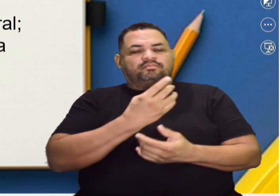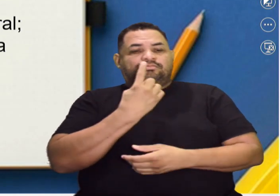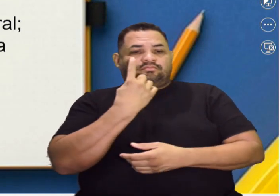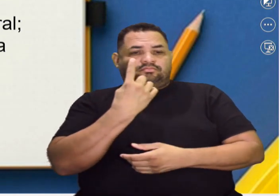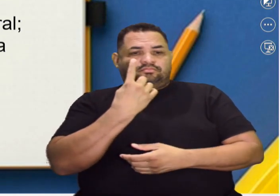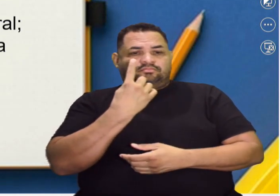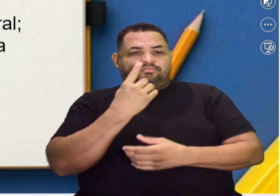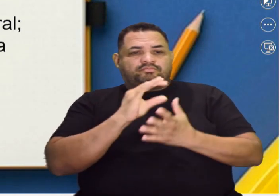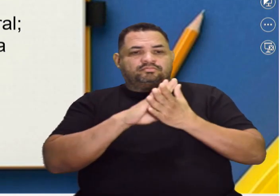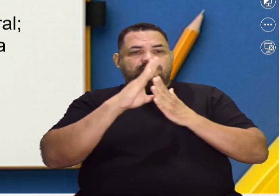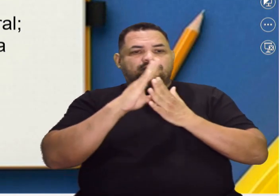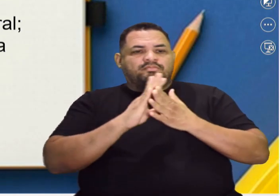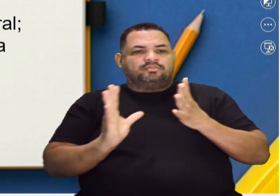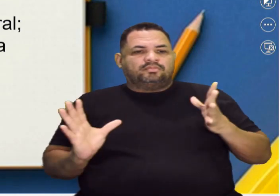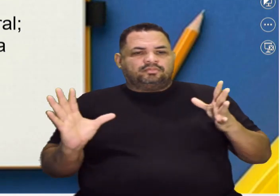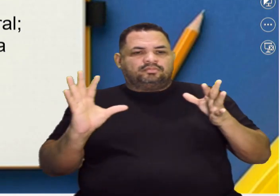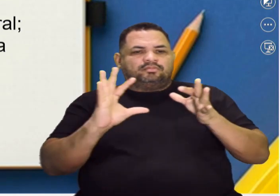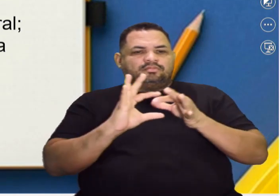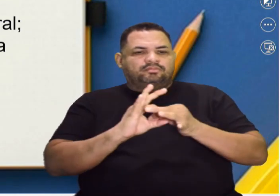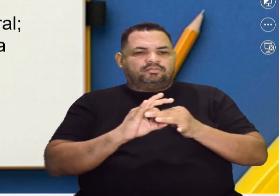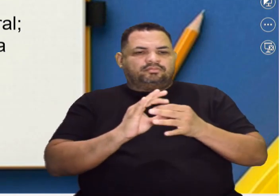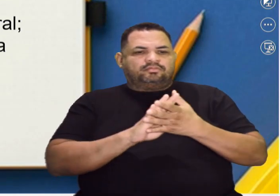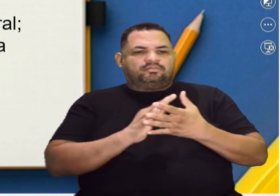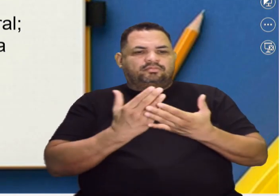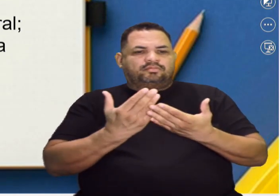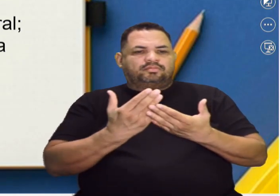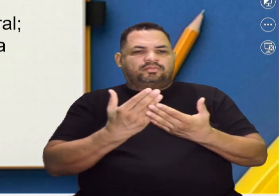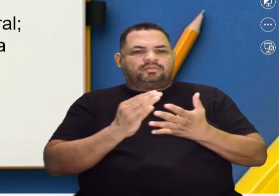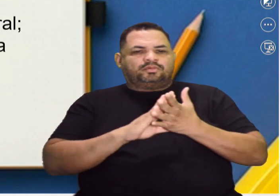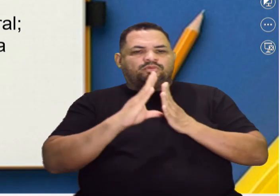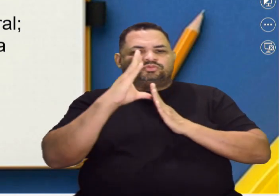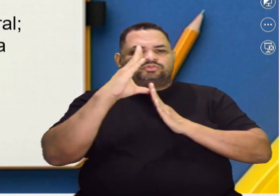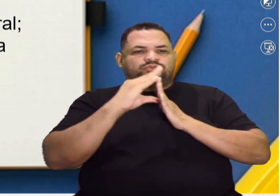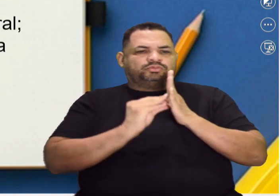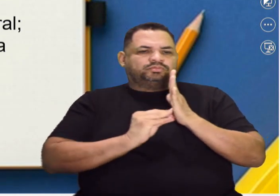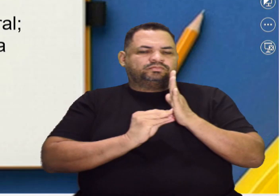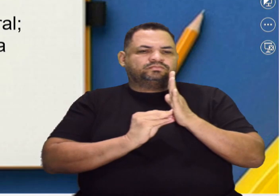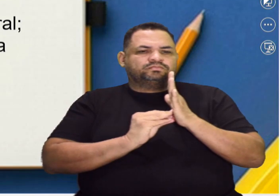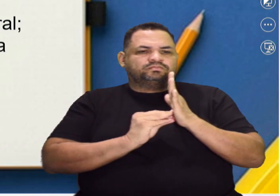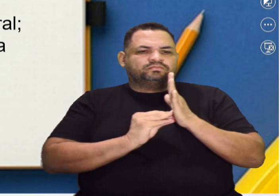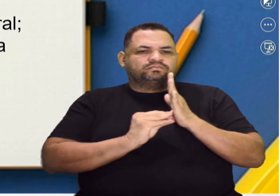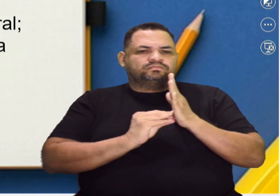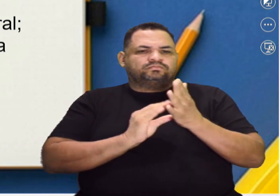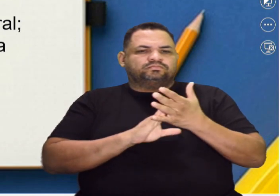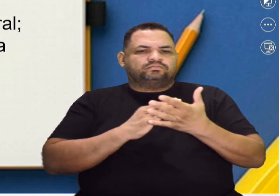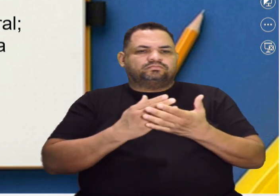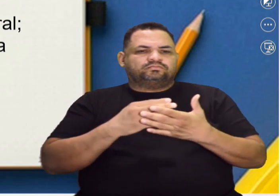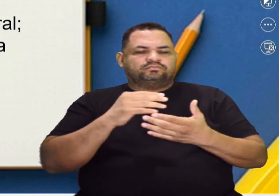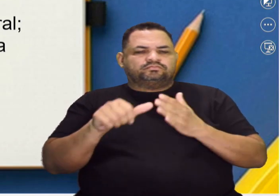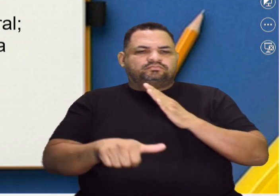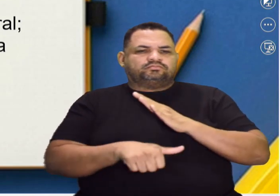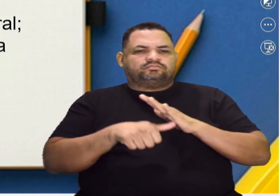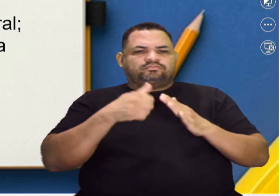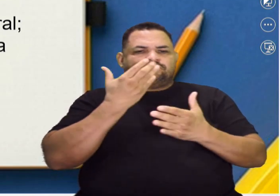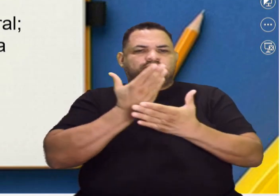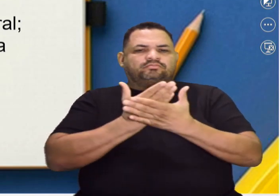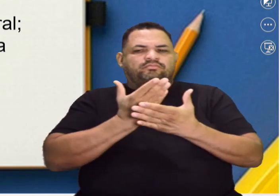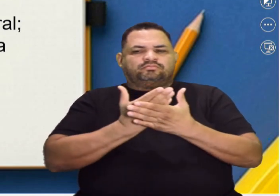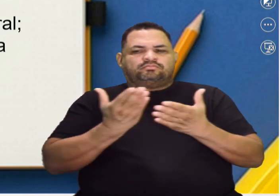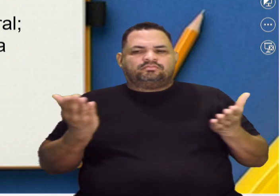olha só o contexto, né? Os objetos de conhecimento. Aí a gente vai ver a primeira aula, que é